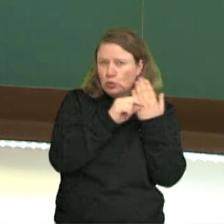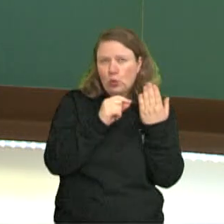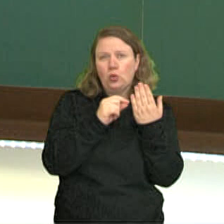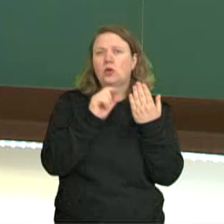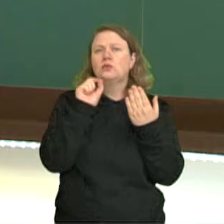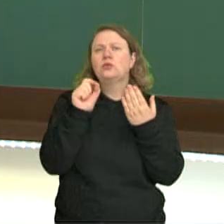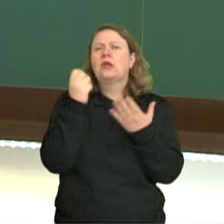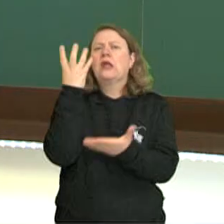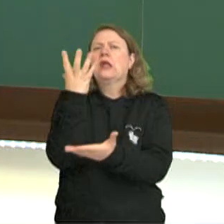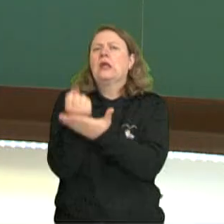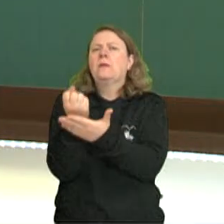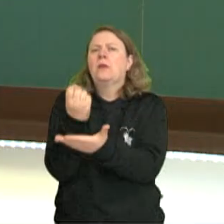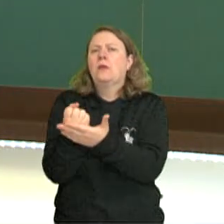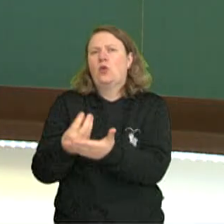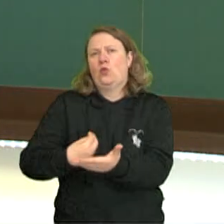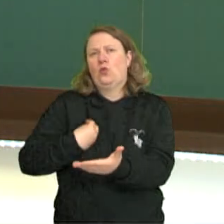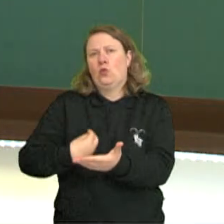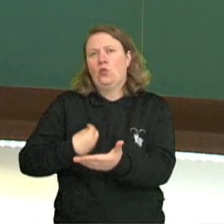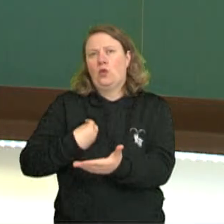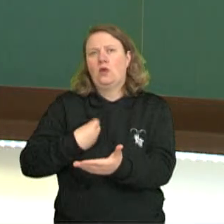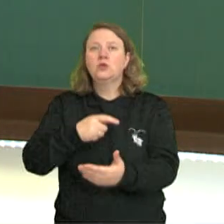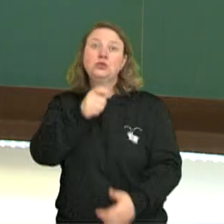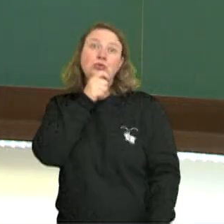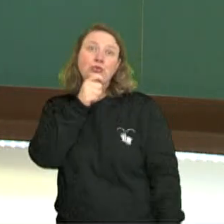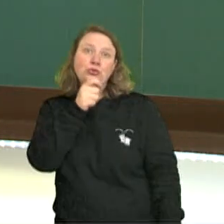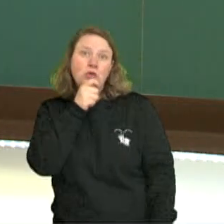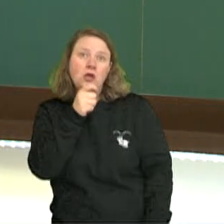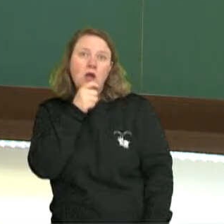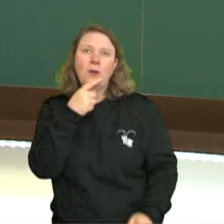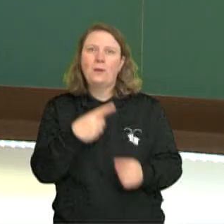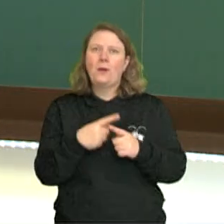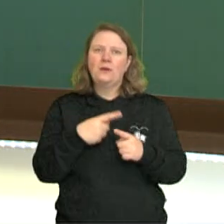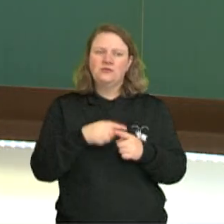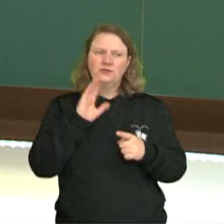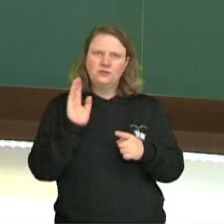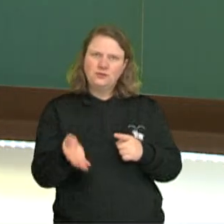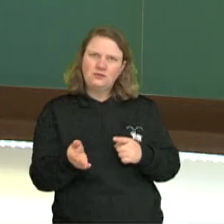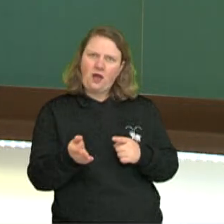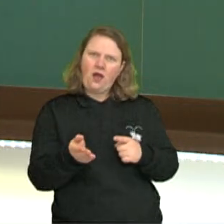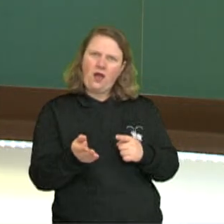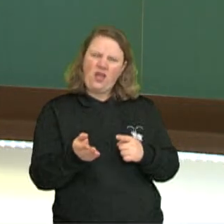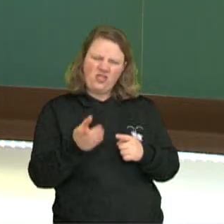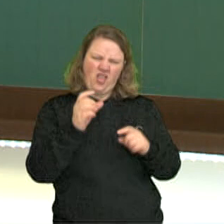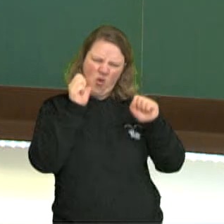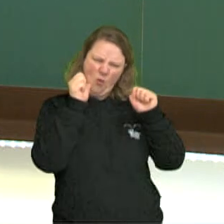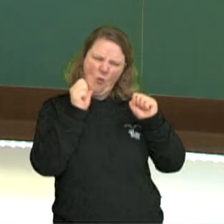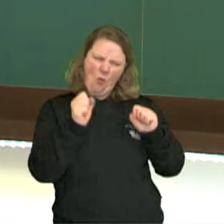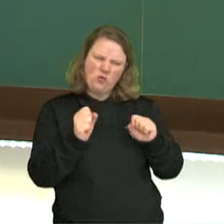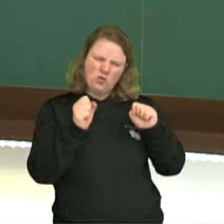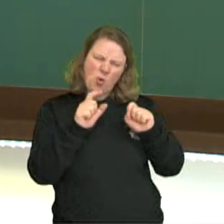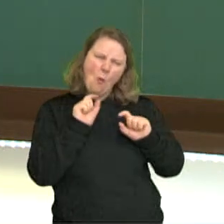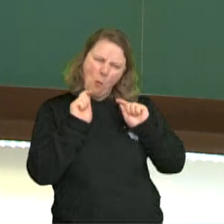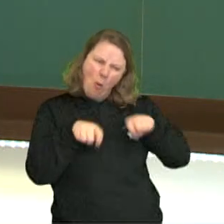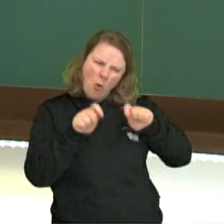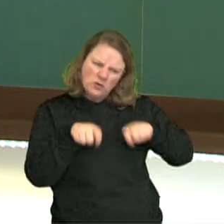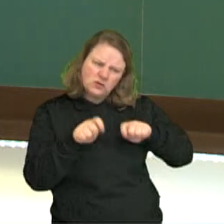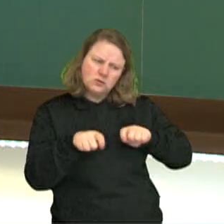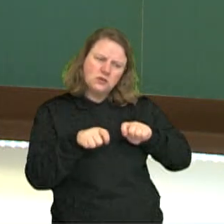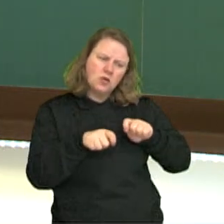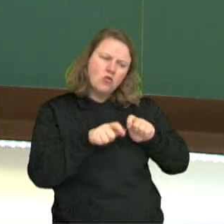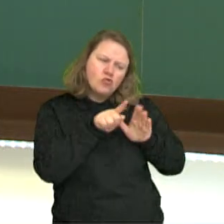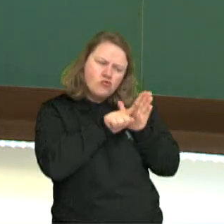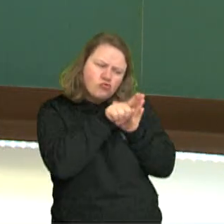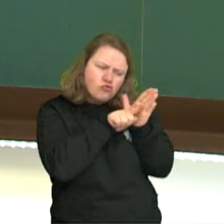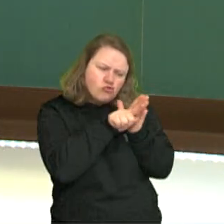os jornalistas, porque justamente eles dominam a investigação atrás de dados precisos e conseguem assim articular a